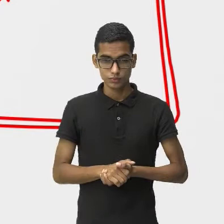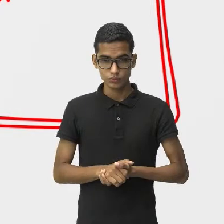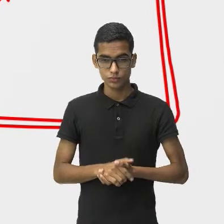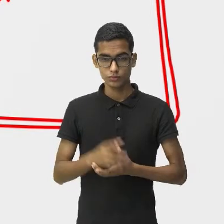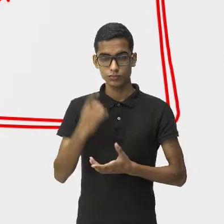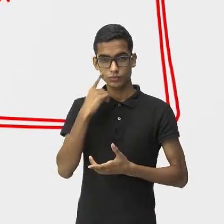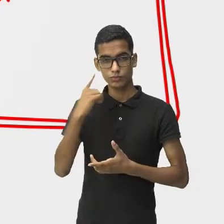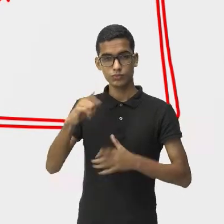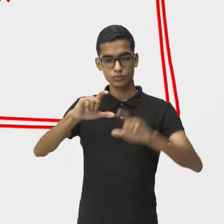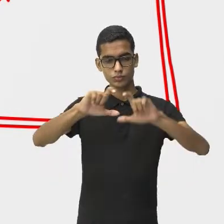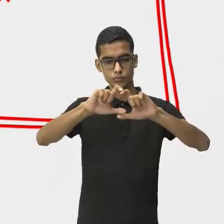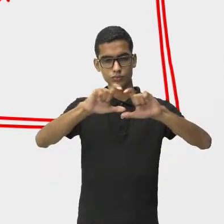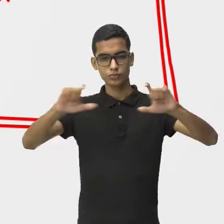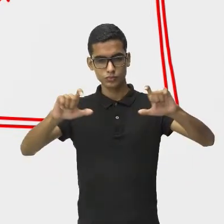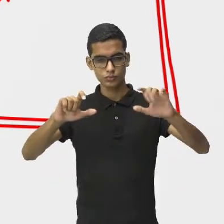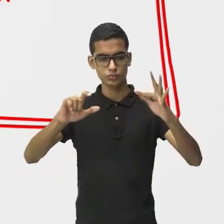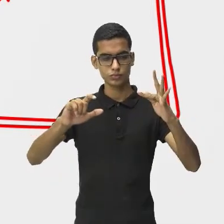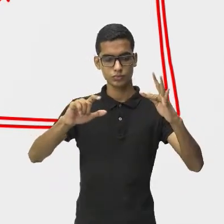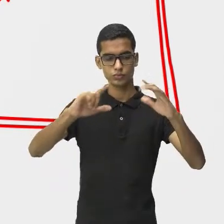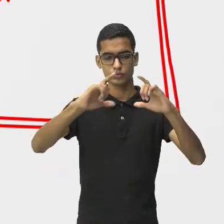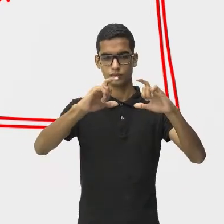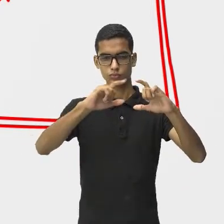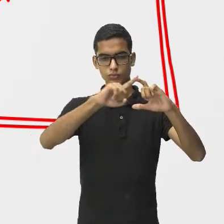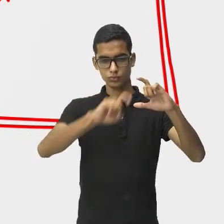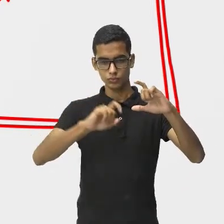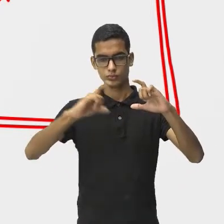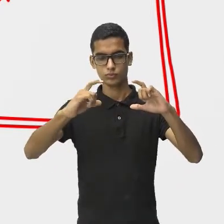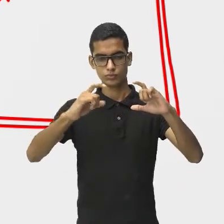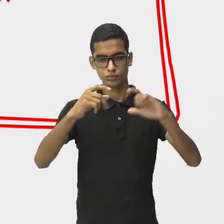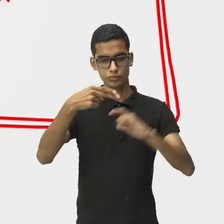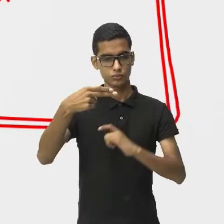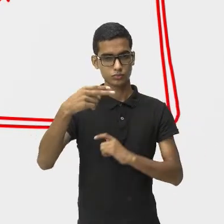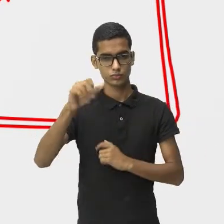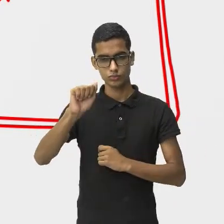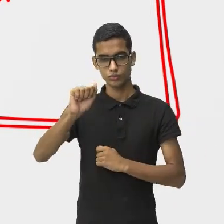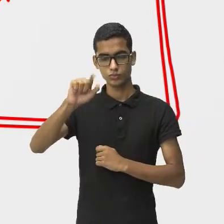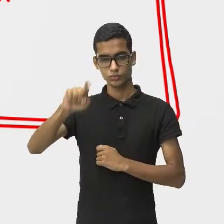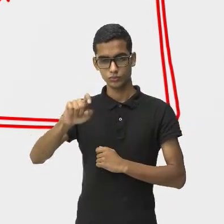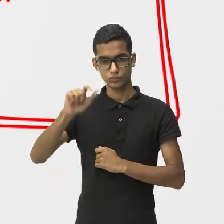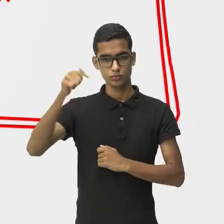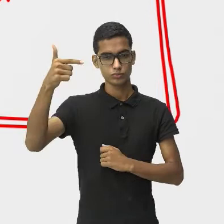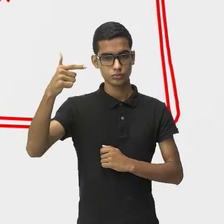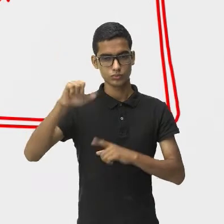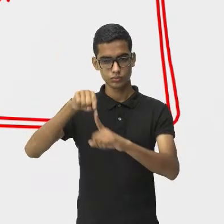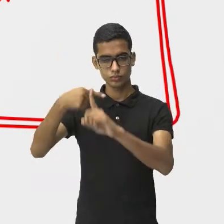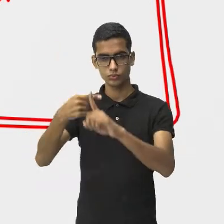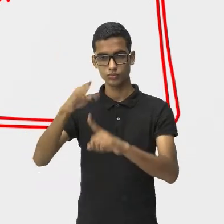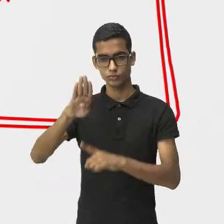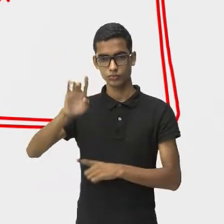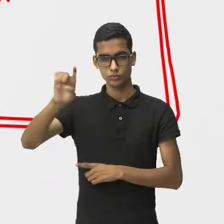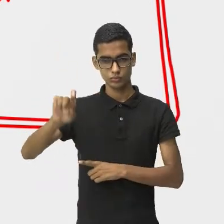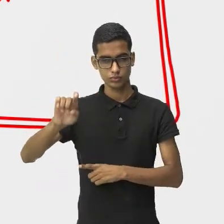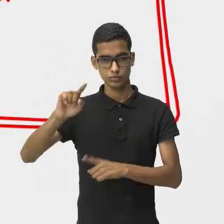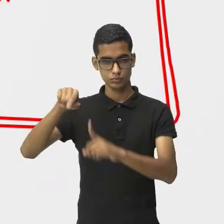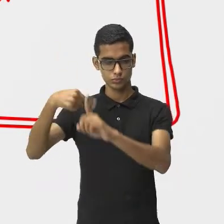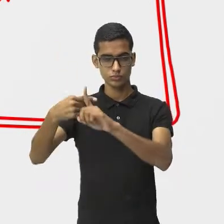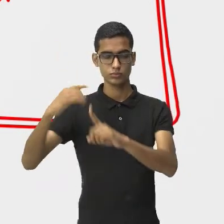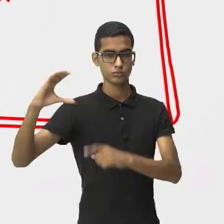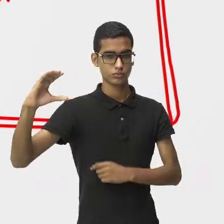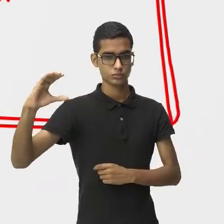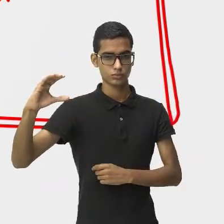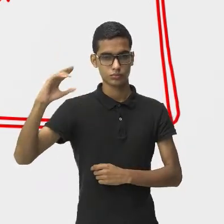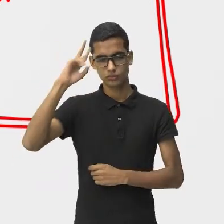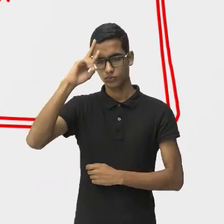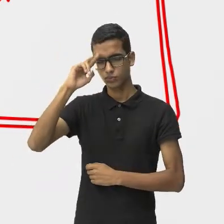tem. F de x igual a ax ao quadrado, né? Mais bx mais c. Isso aqui te lembra o quê? Te